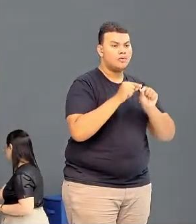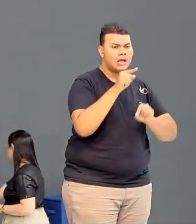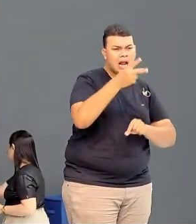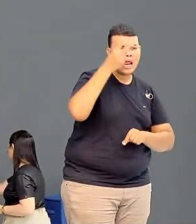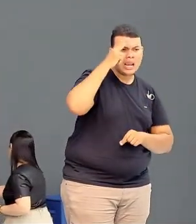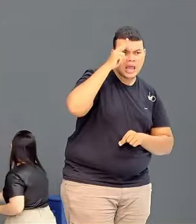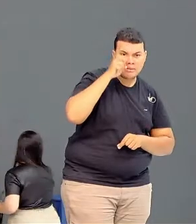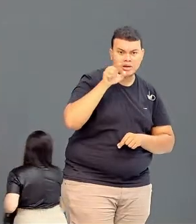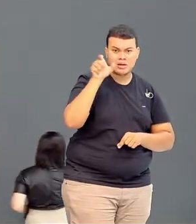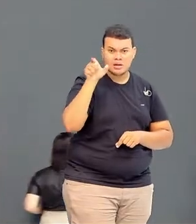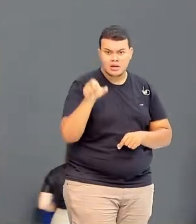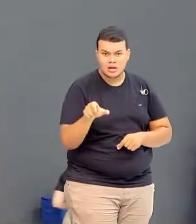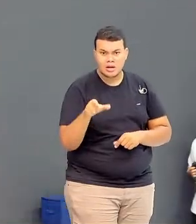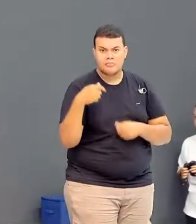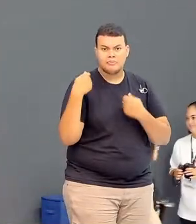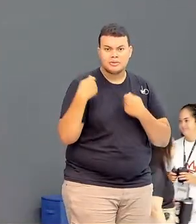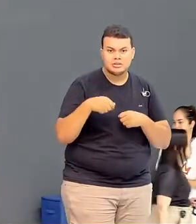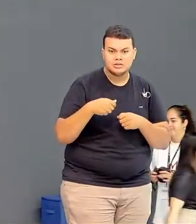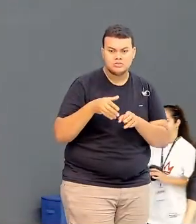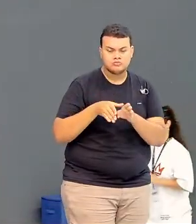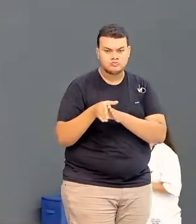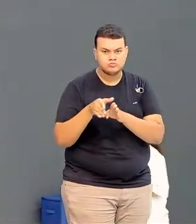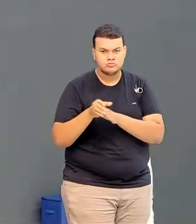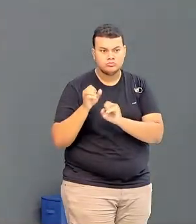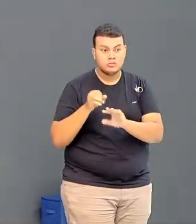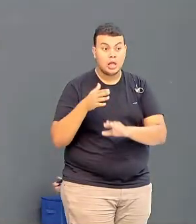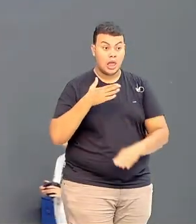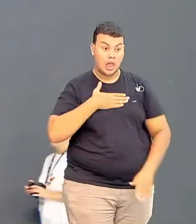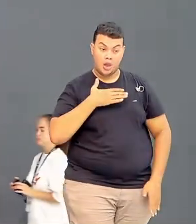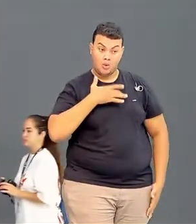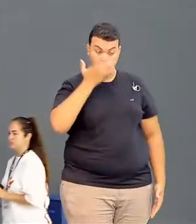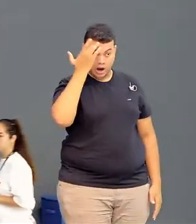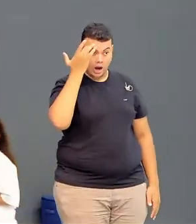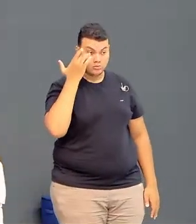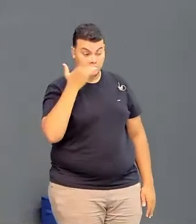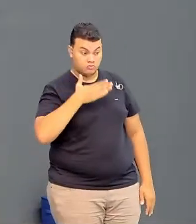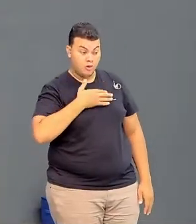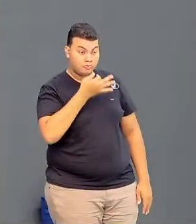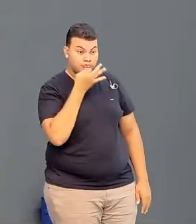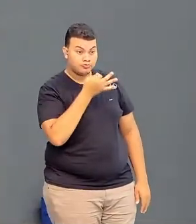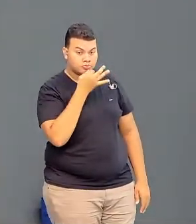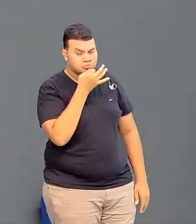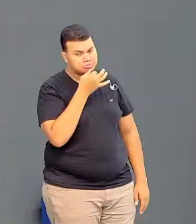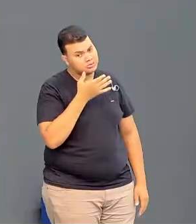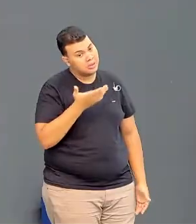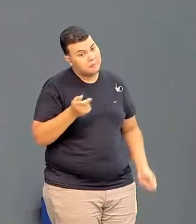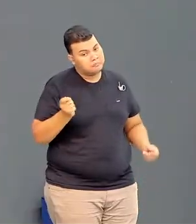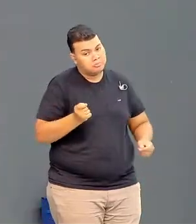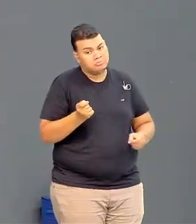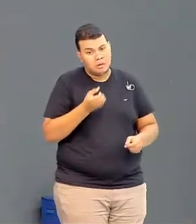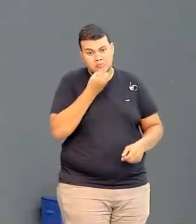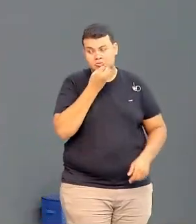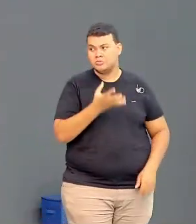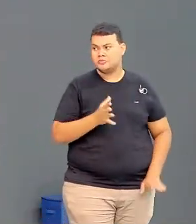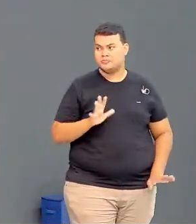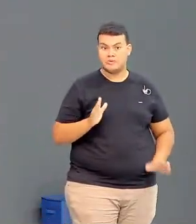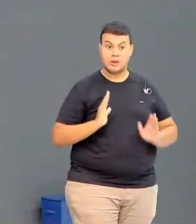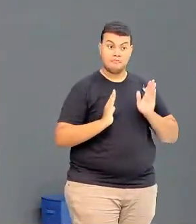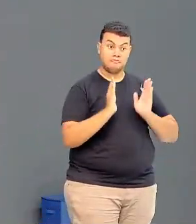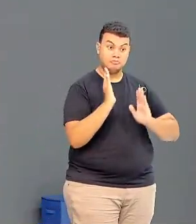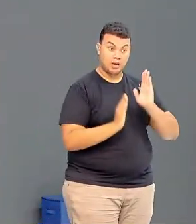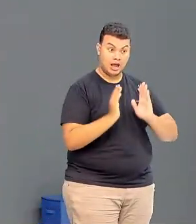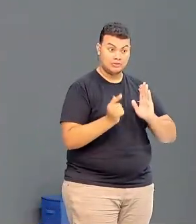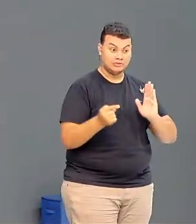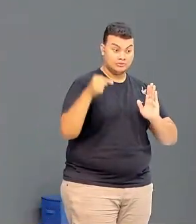que autorizei vocês que trouxessem um tempo de correção? Eu acho que já está bom. O prazo,